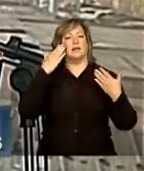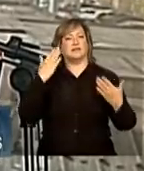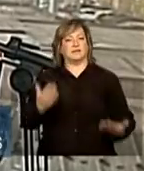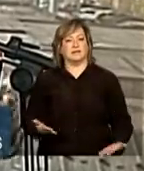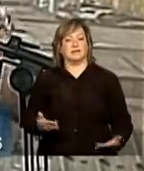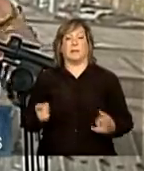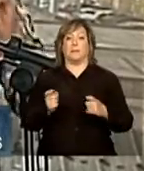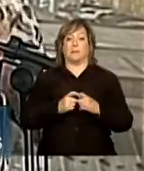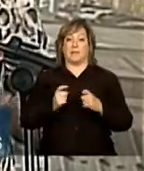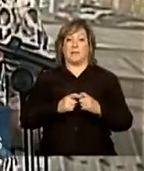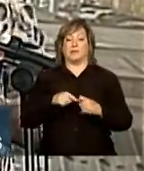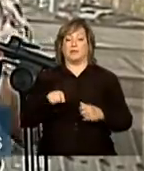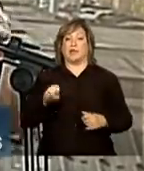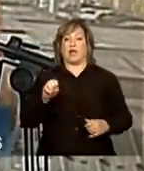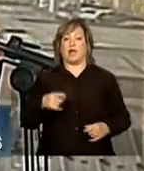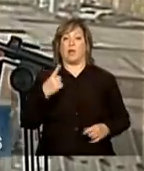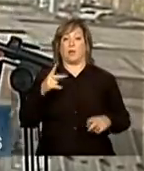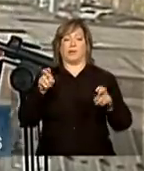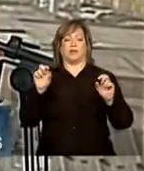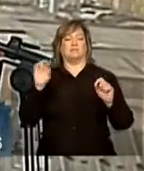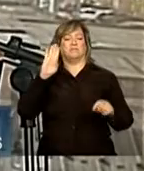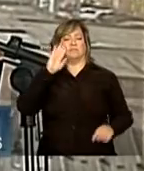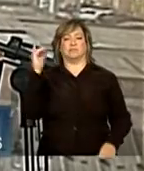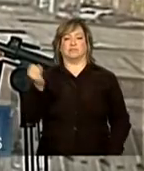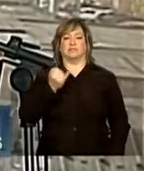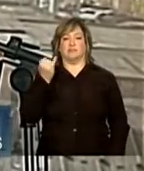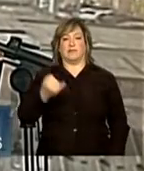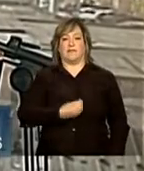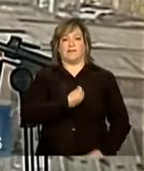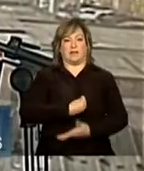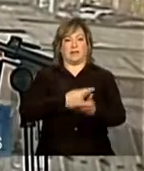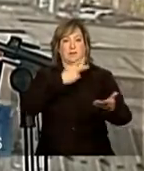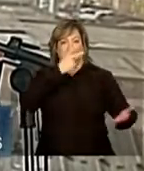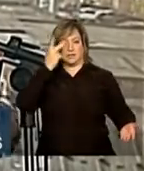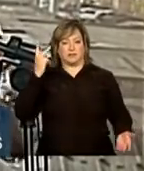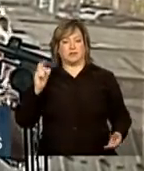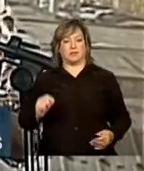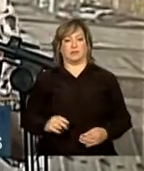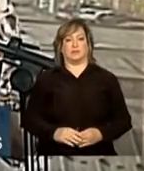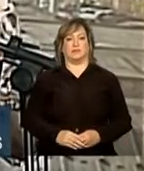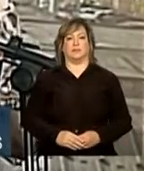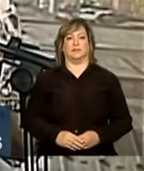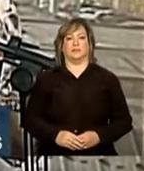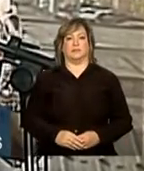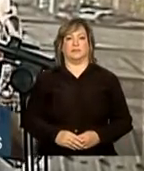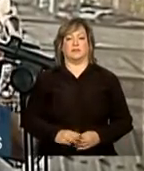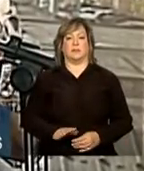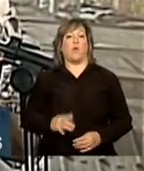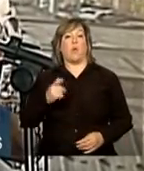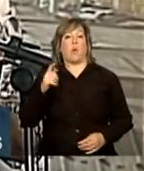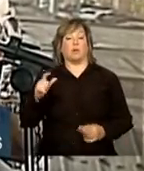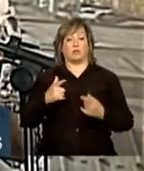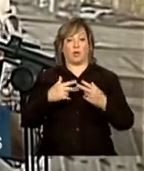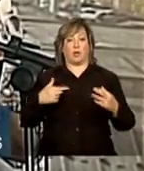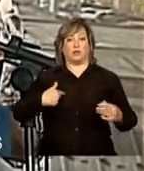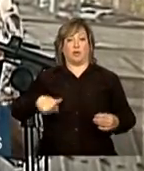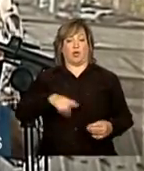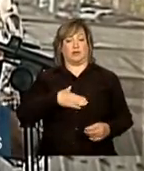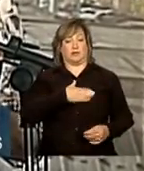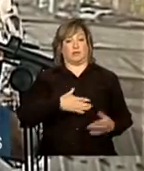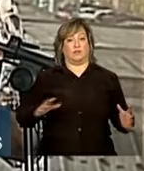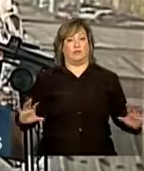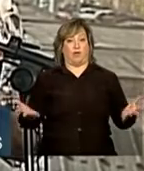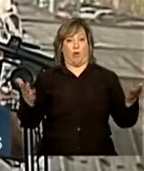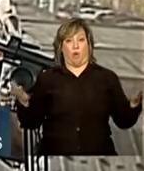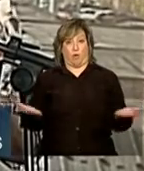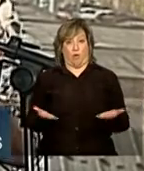E médico é uma questão crucial para a vida das pessoas. Outra coisa que nós celebramos essa